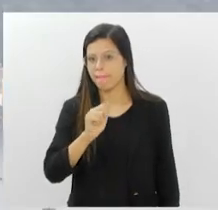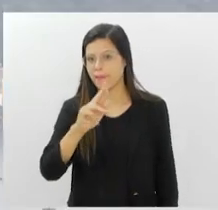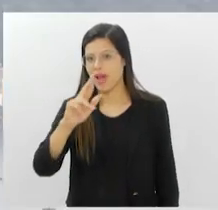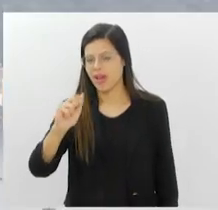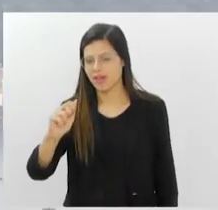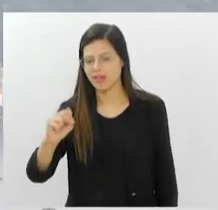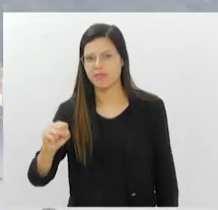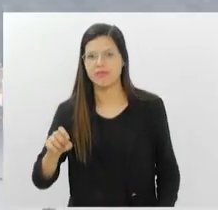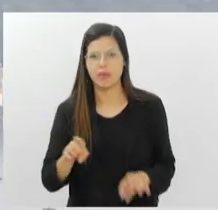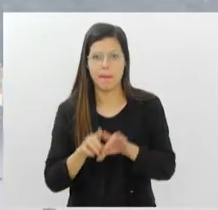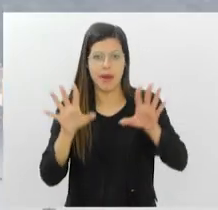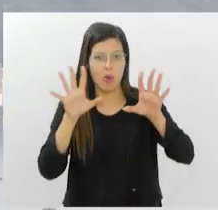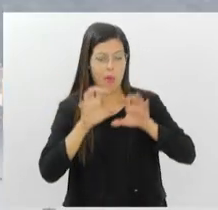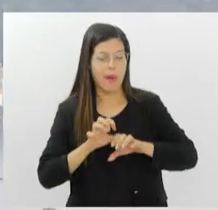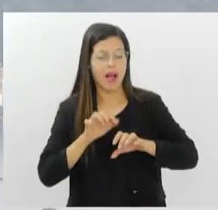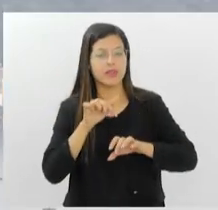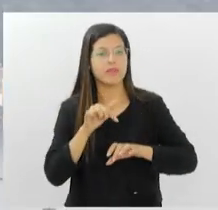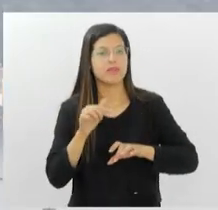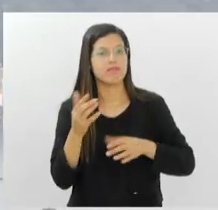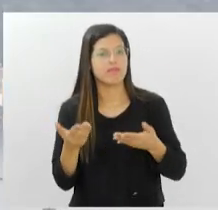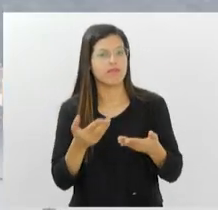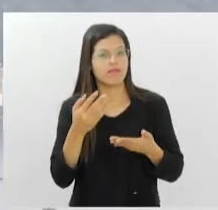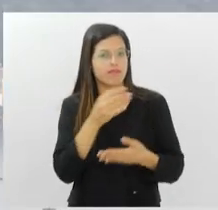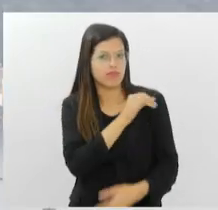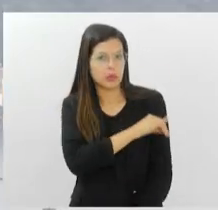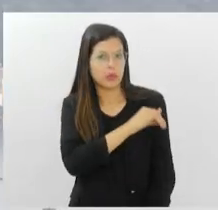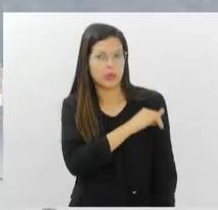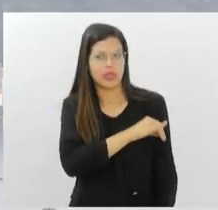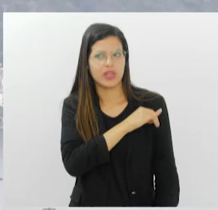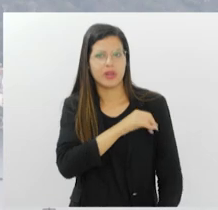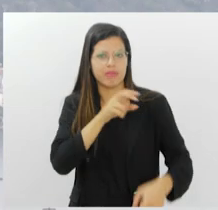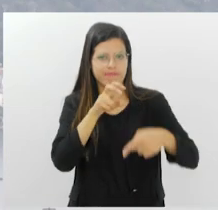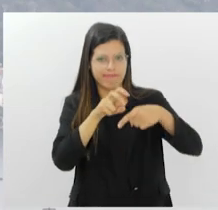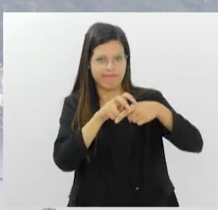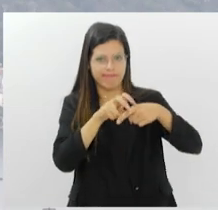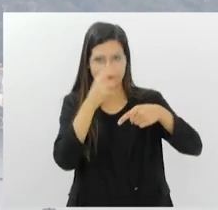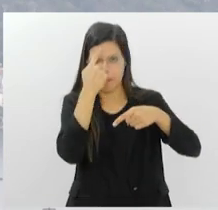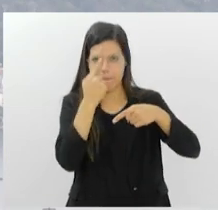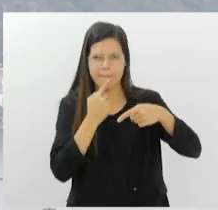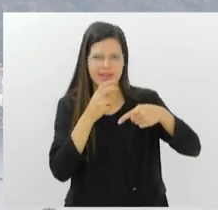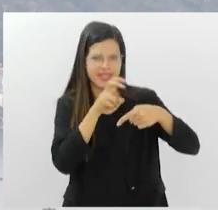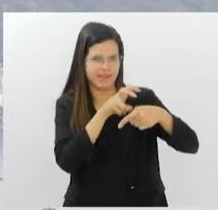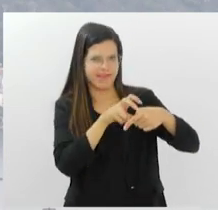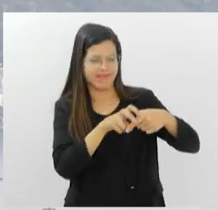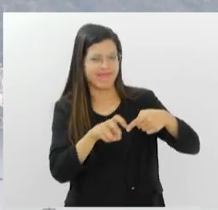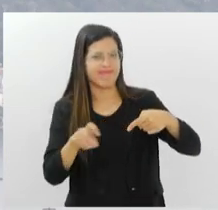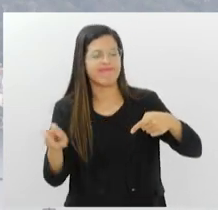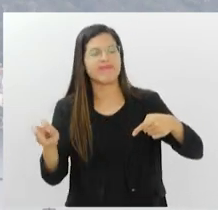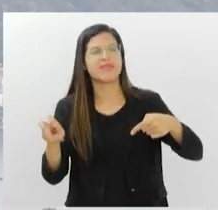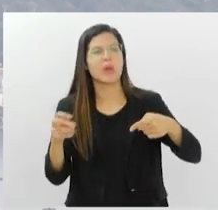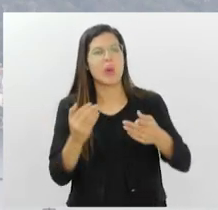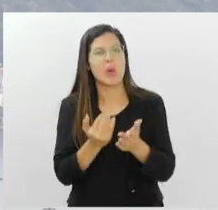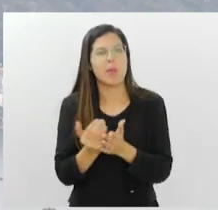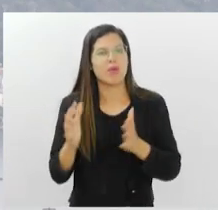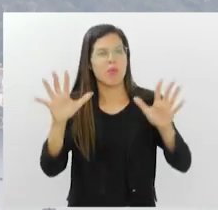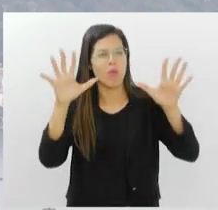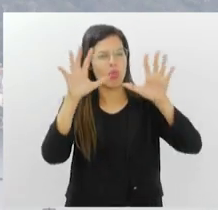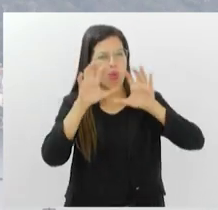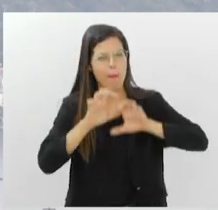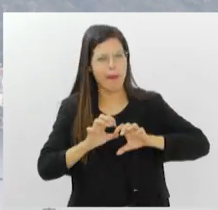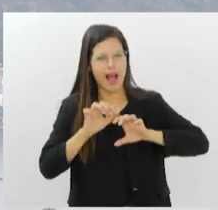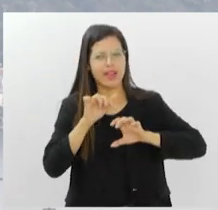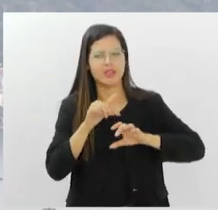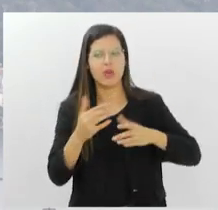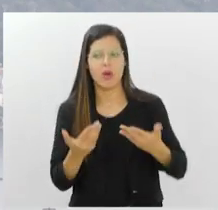Rio. Você vê imagens aí do Pão de Açúcar. O Rio amanheceu com o tempo nublado. Nesse